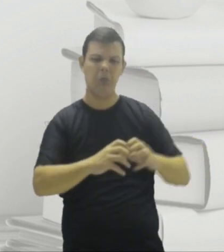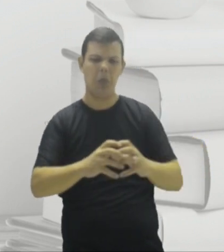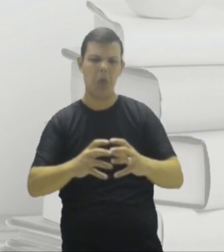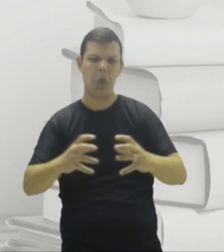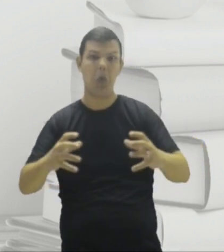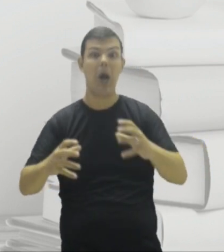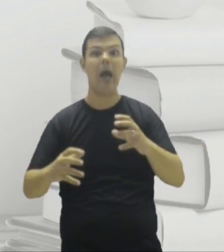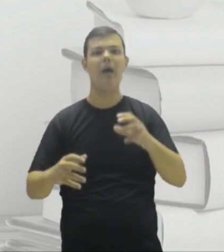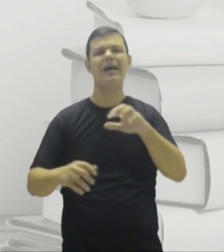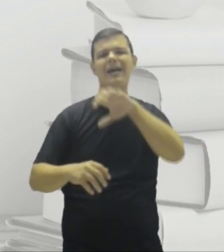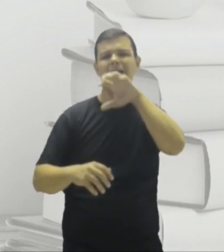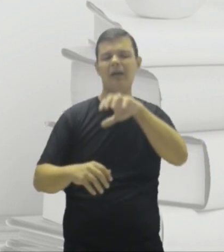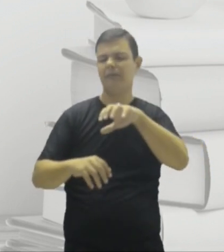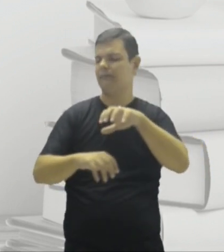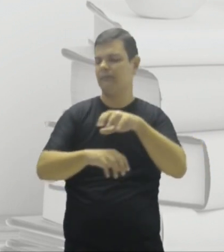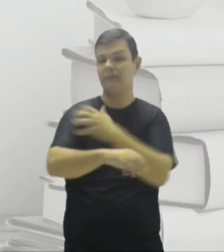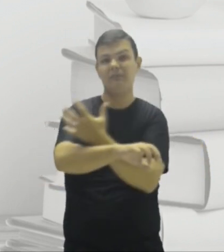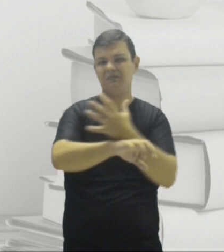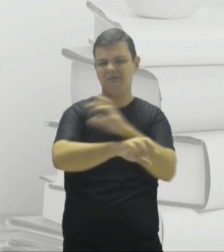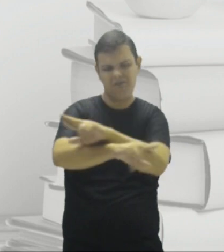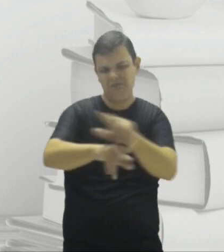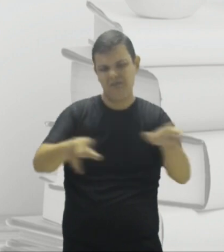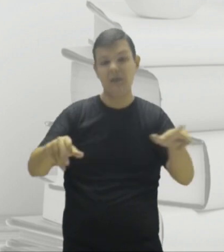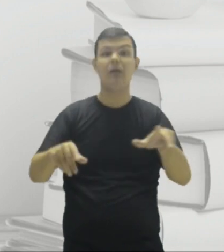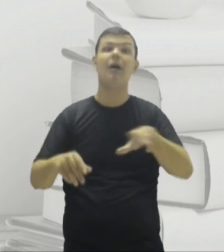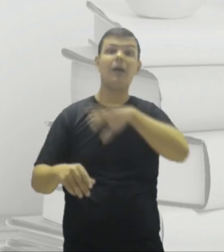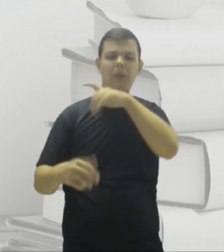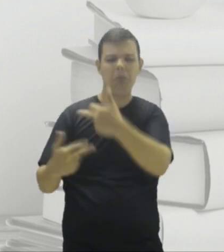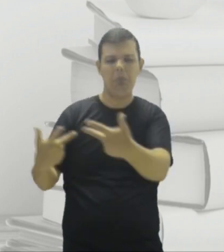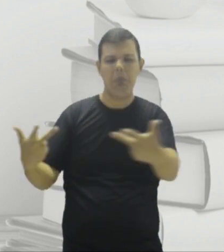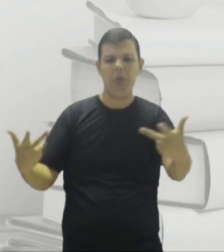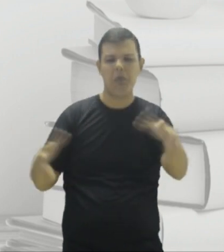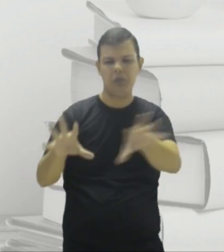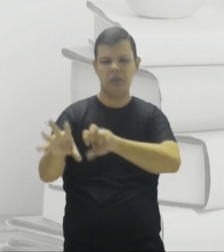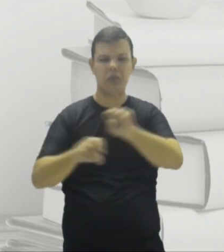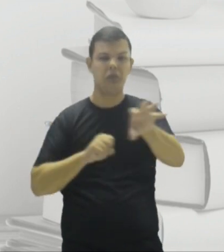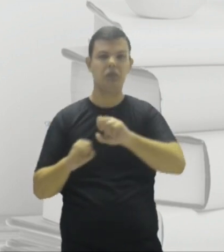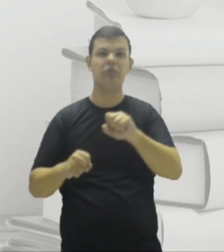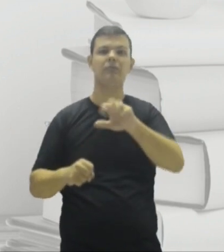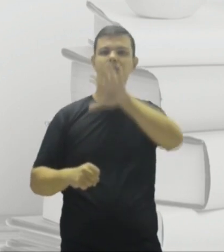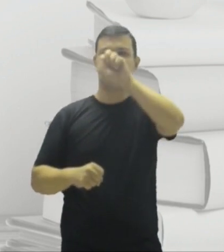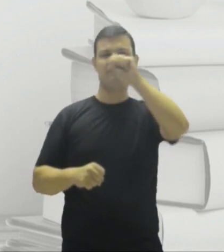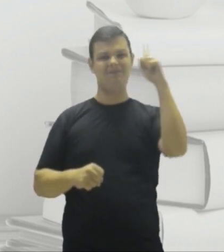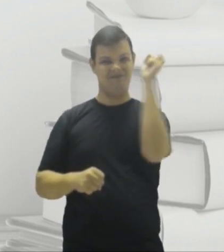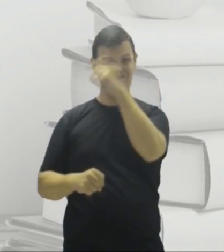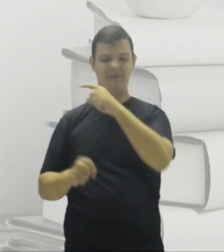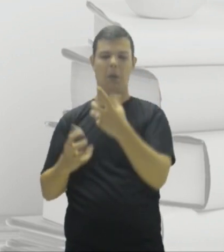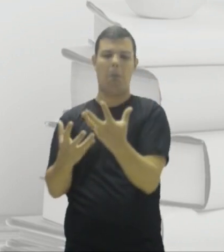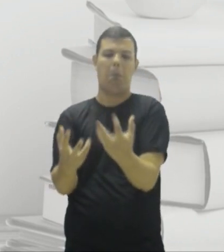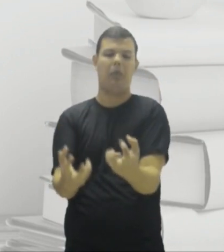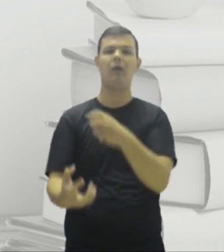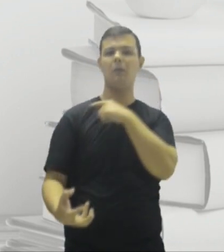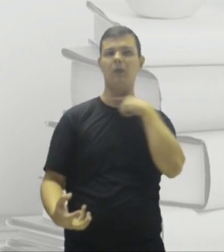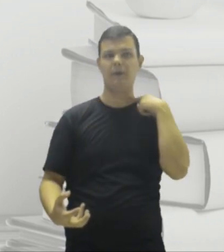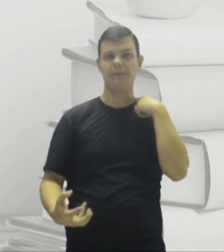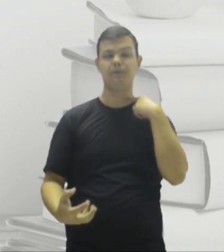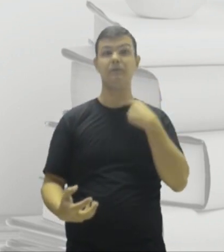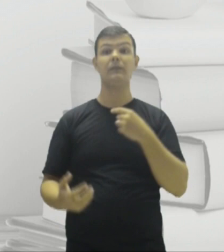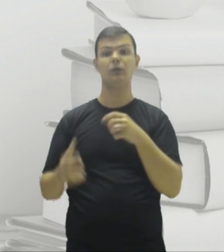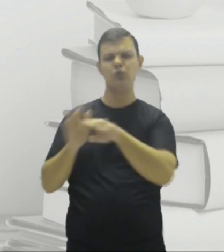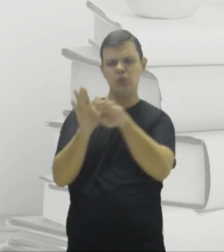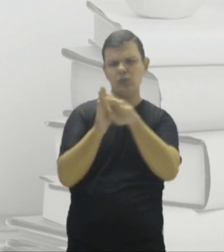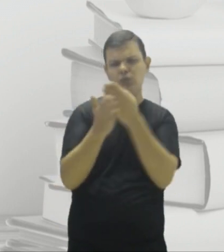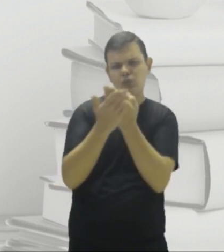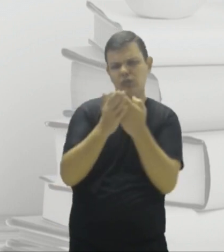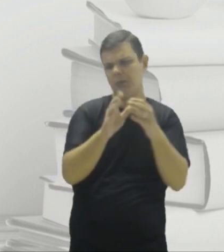crescimento denso de plantas e, consequentemente, a morte da vida animal por falta de oxigênio. Dos 63 grandes ecossistemas marinhos